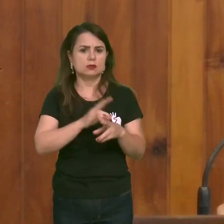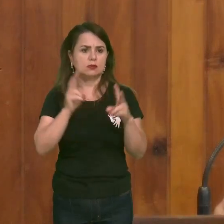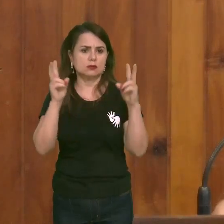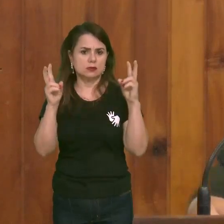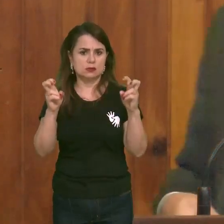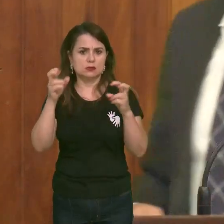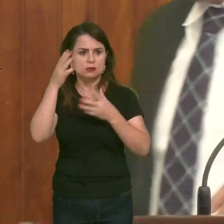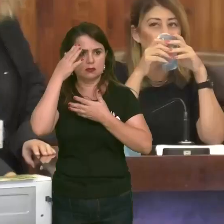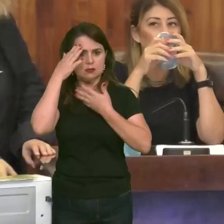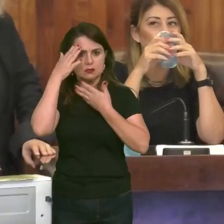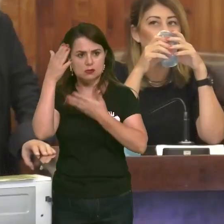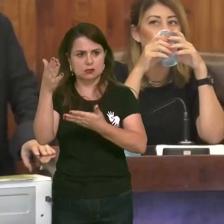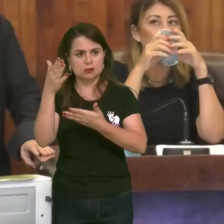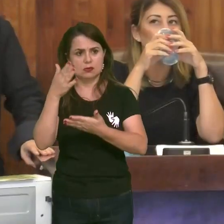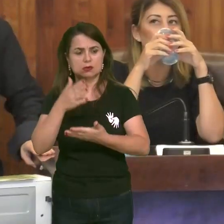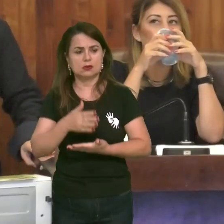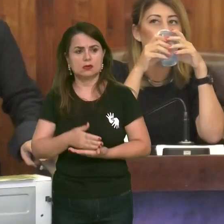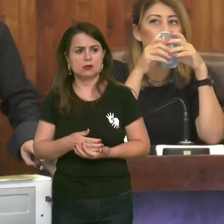obrigado